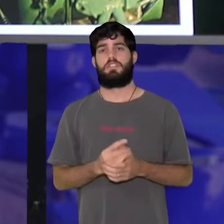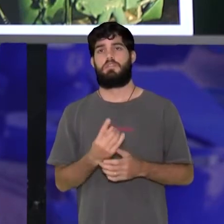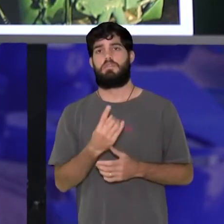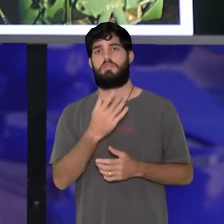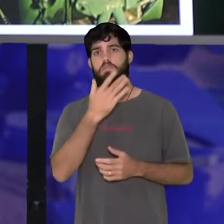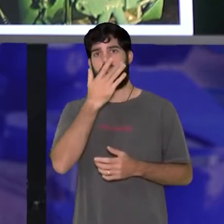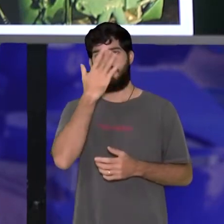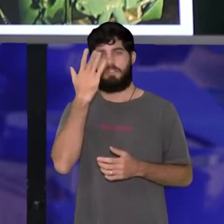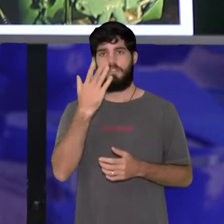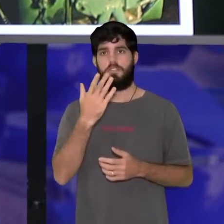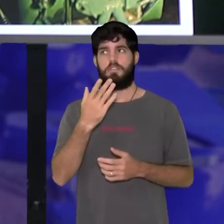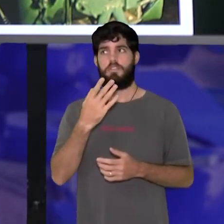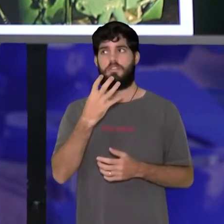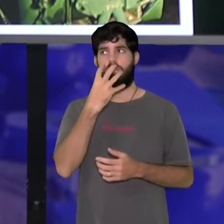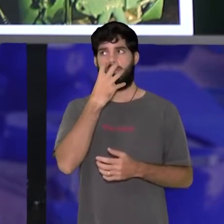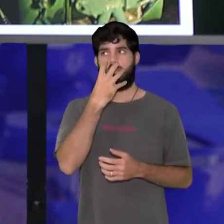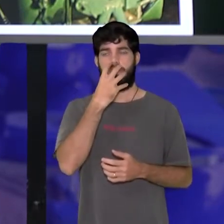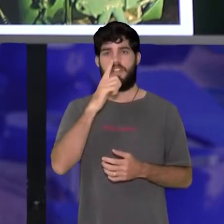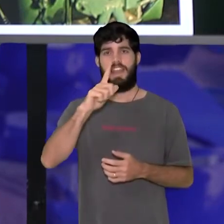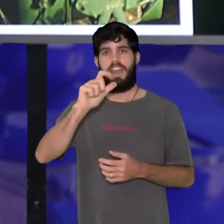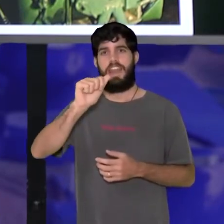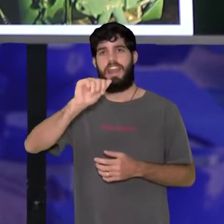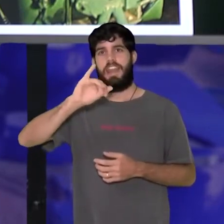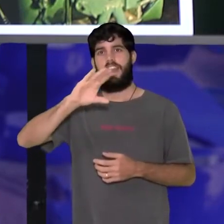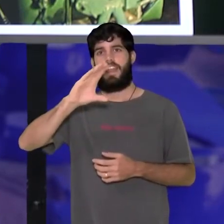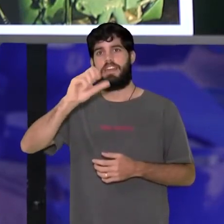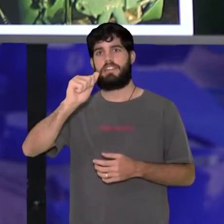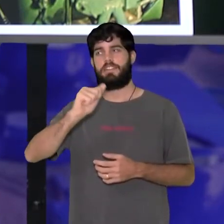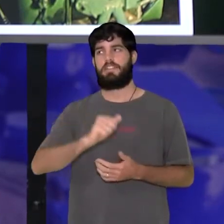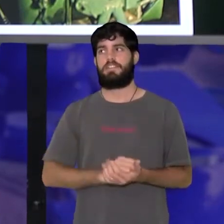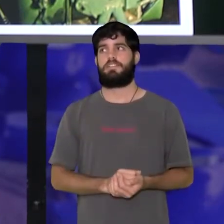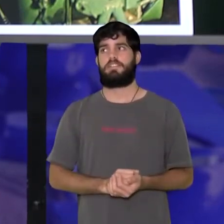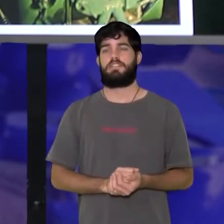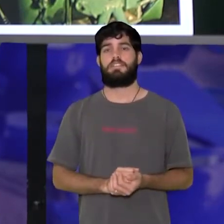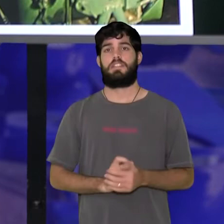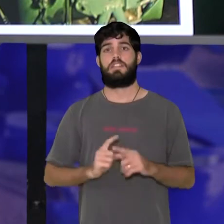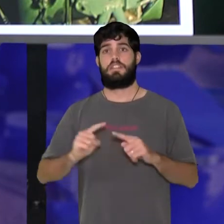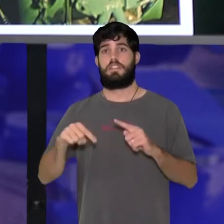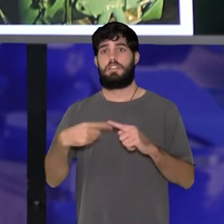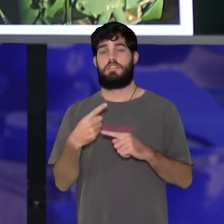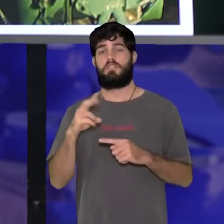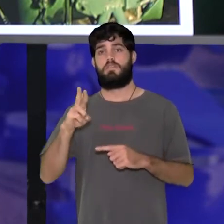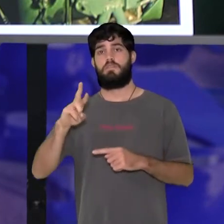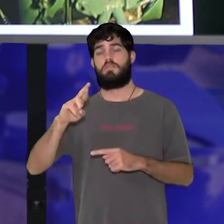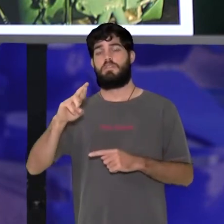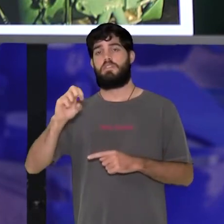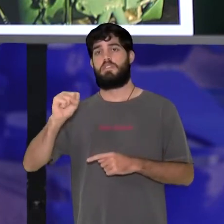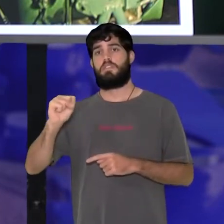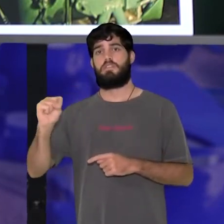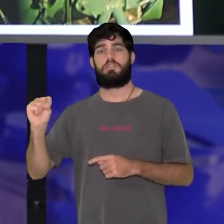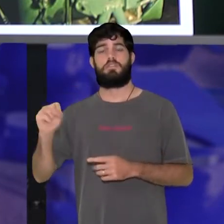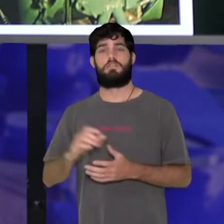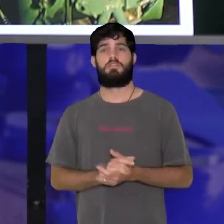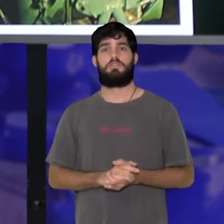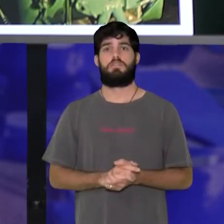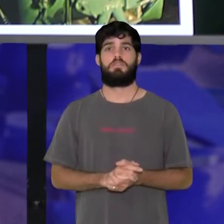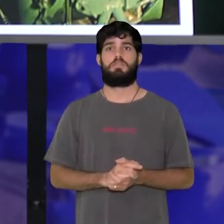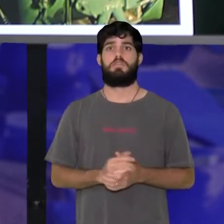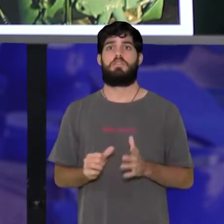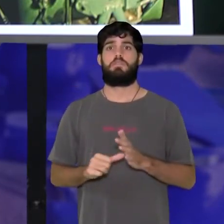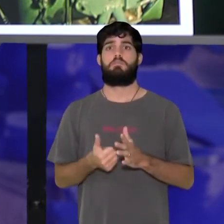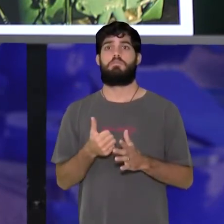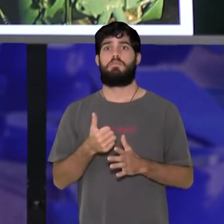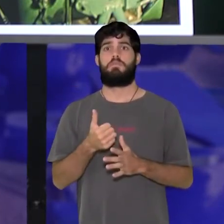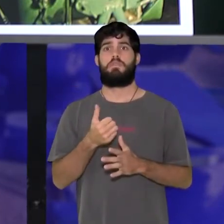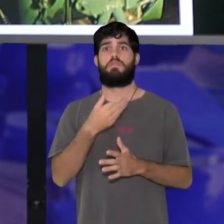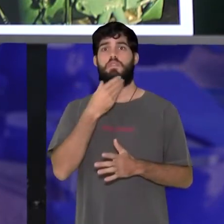uma cadelinha, a Laika, que vocês podem ver aqui. Aí depois a União Soviética conseguiu mandar o primeiro homem